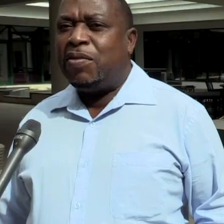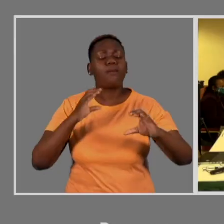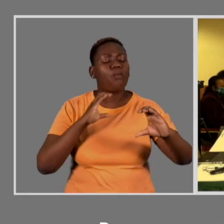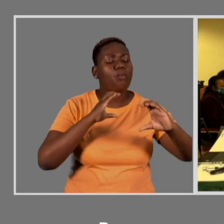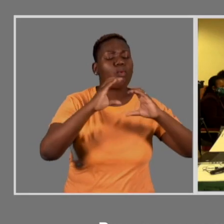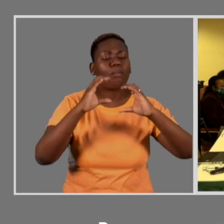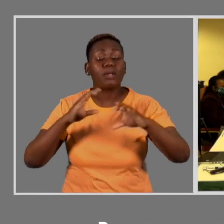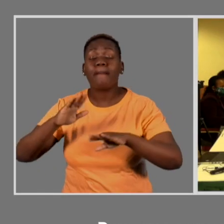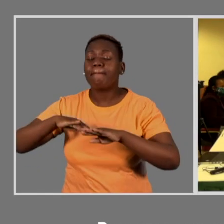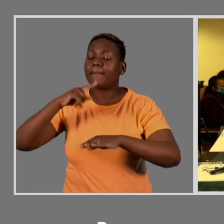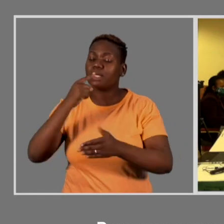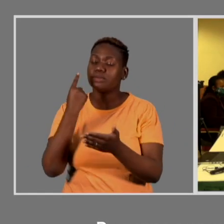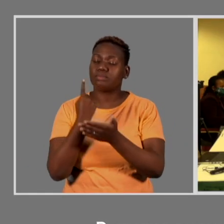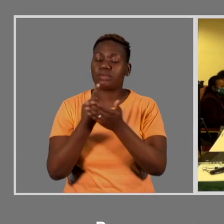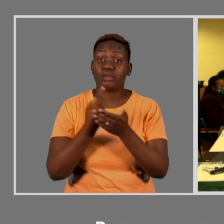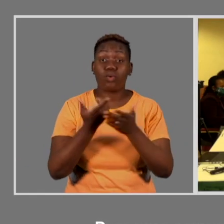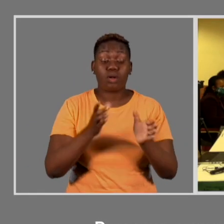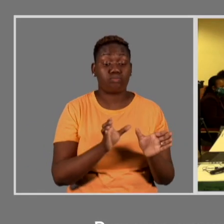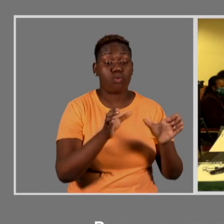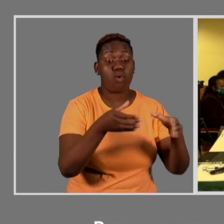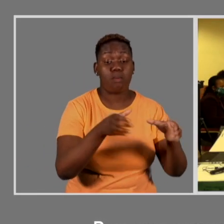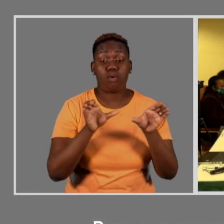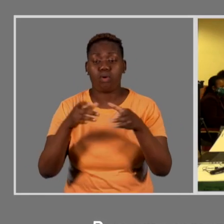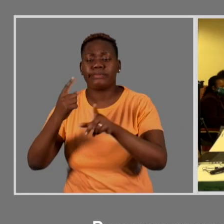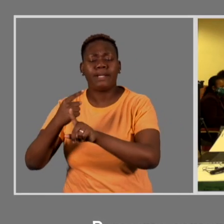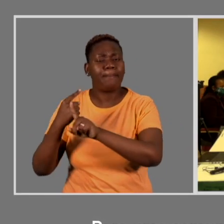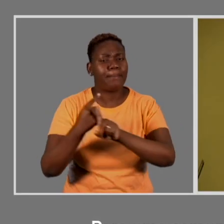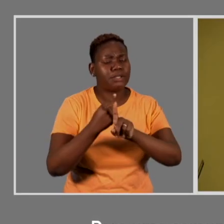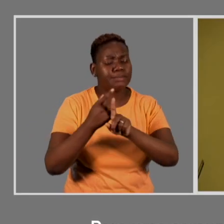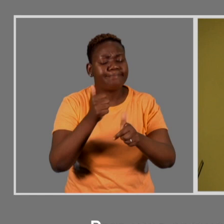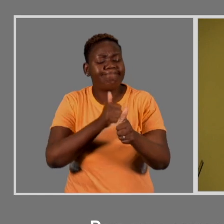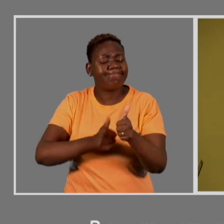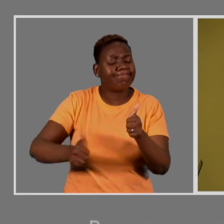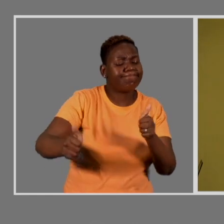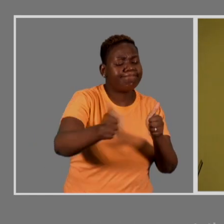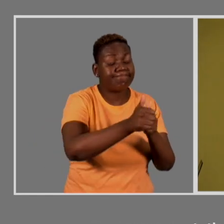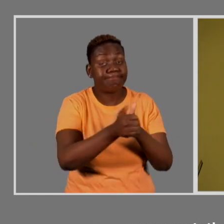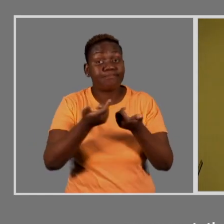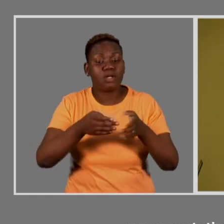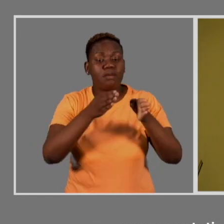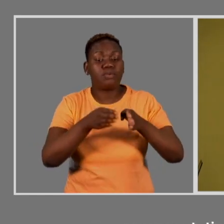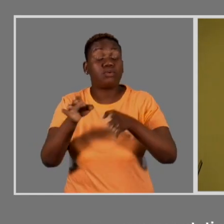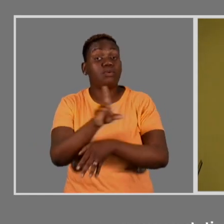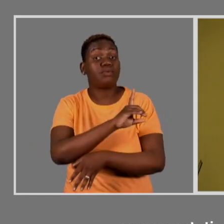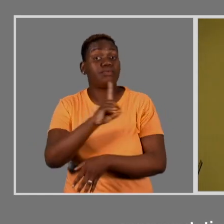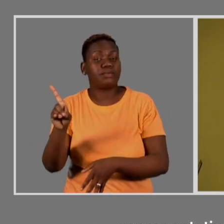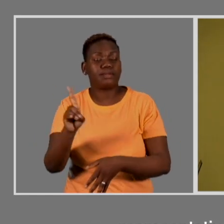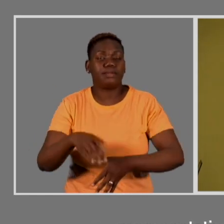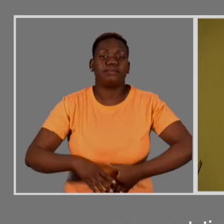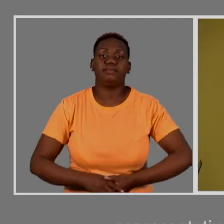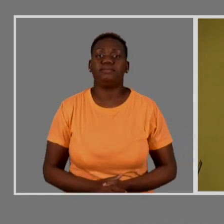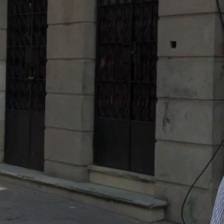Para uma comunicação mais efetiva, é necessário o envolvimento de grupos específicos representativos das pessoas